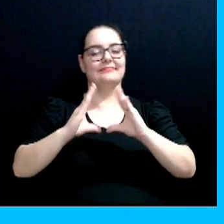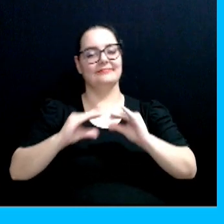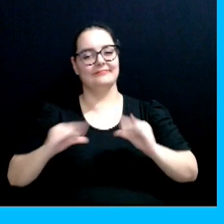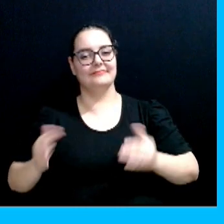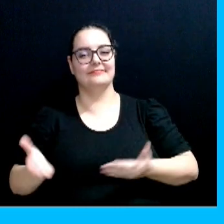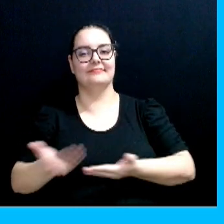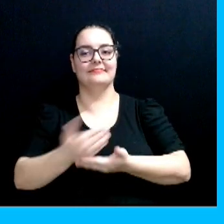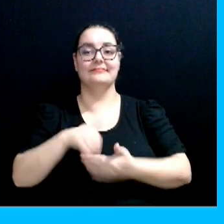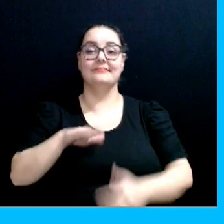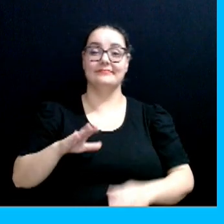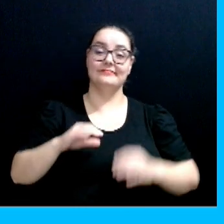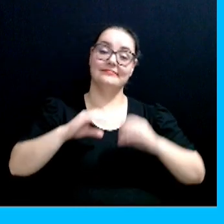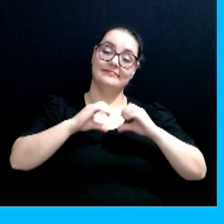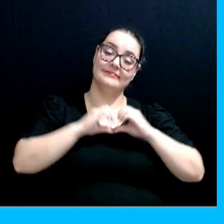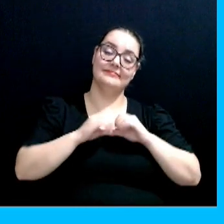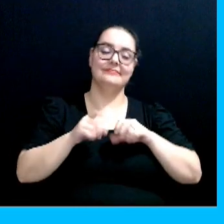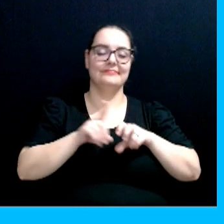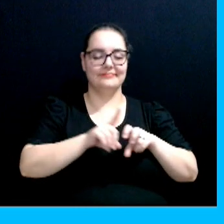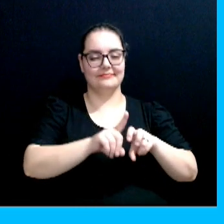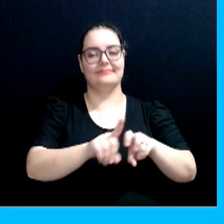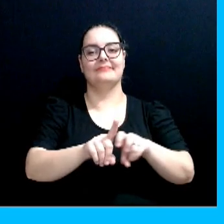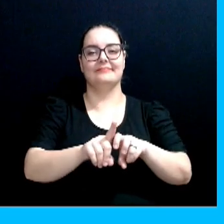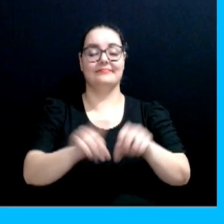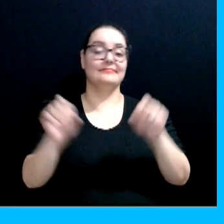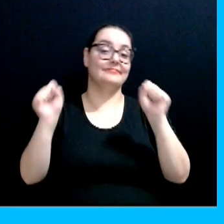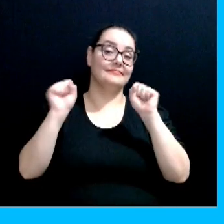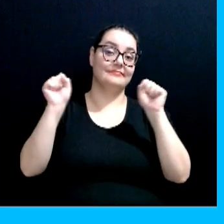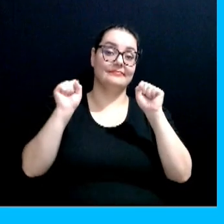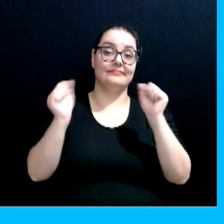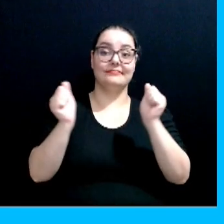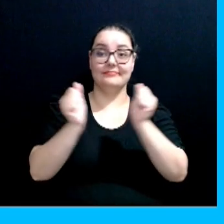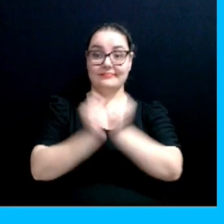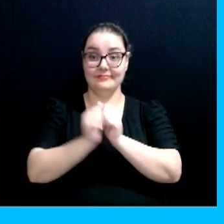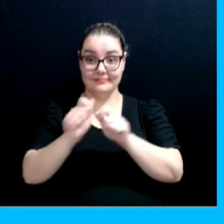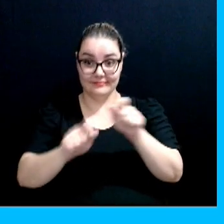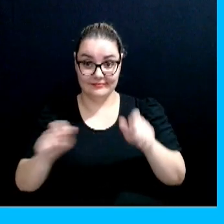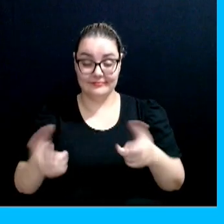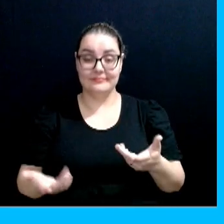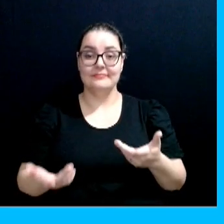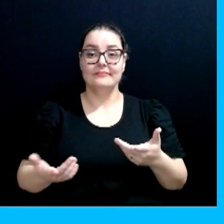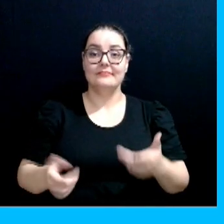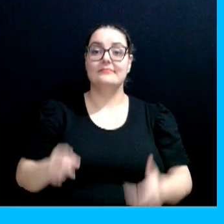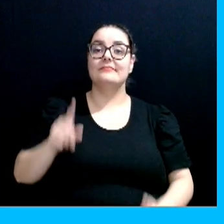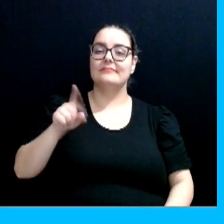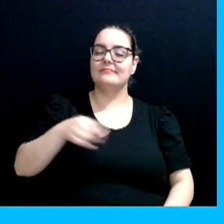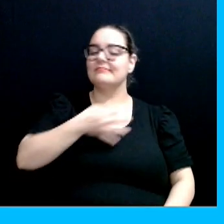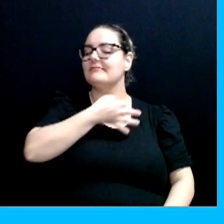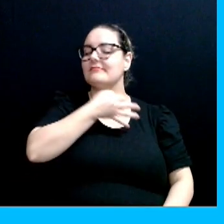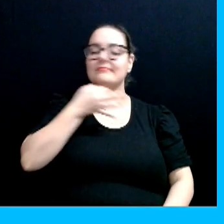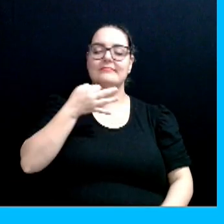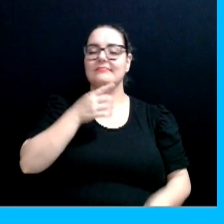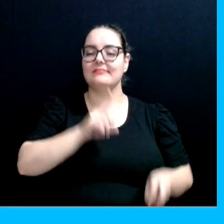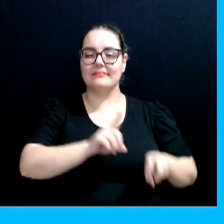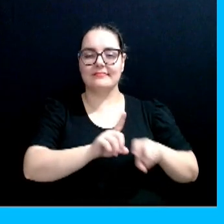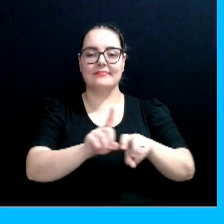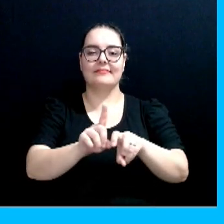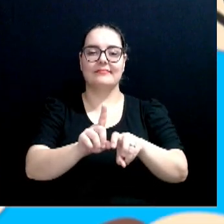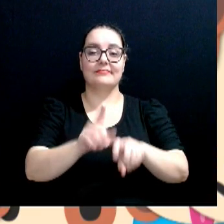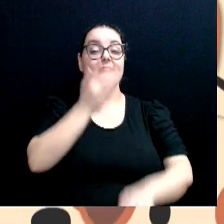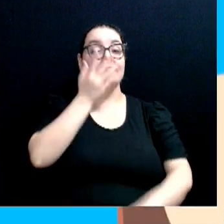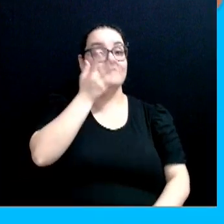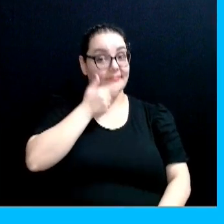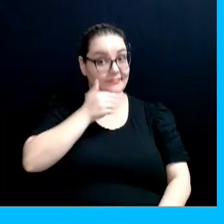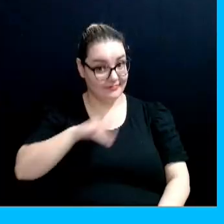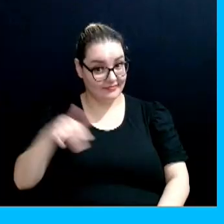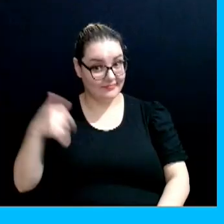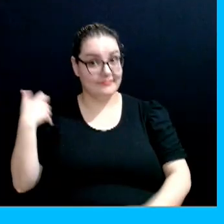amorosa e companheira, ela adora estar perto das pessoas e é uma excelente companhia para crianças e